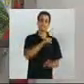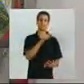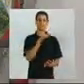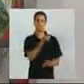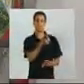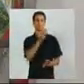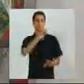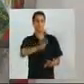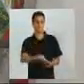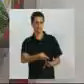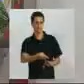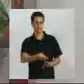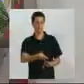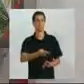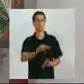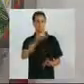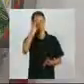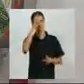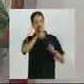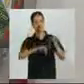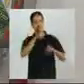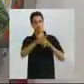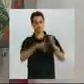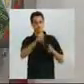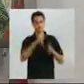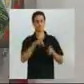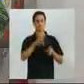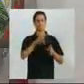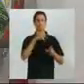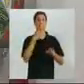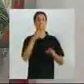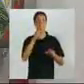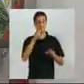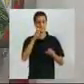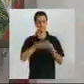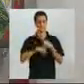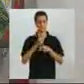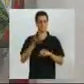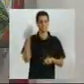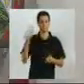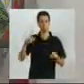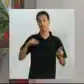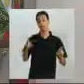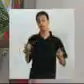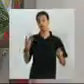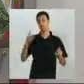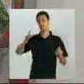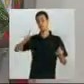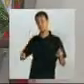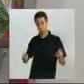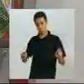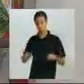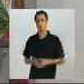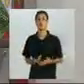.600.000 habitantes há 35 anos, com 14 mil PMs. Hoje, em